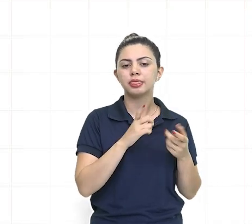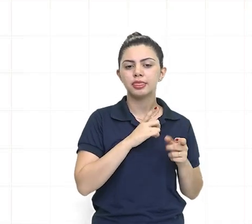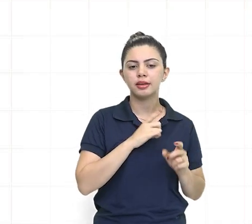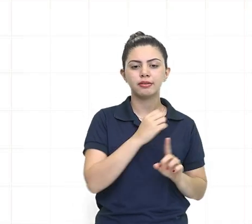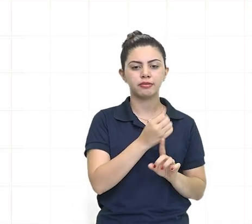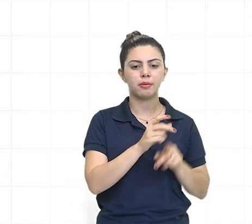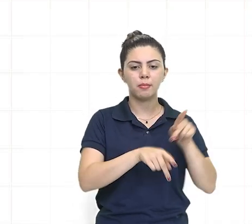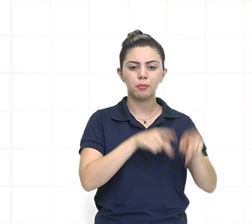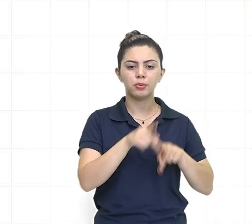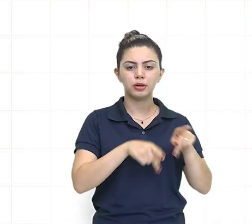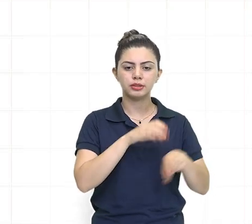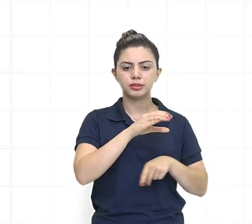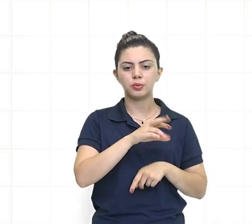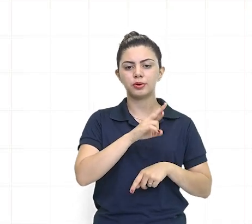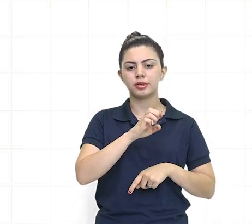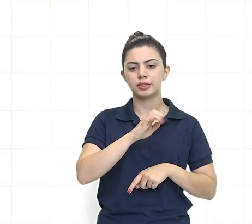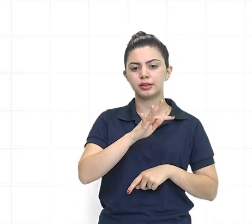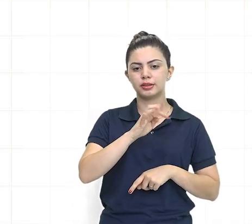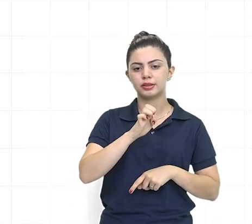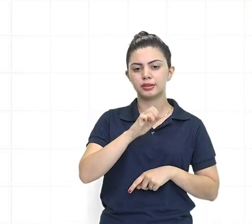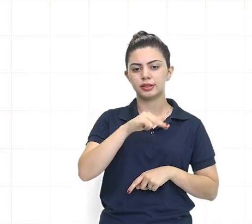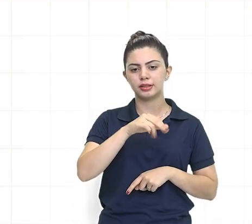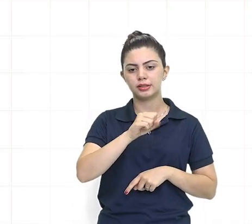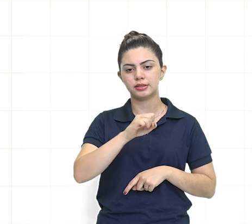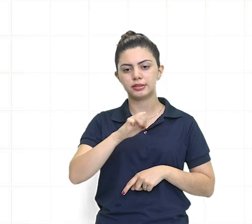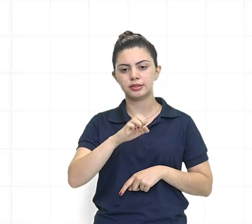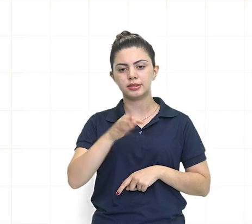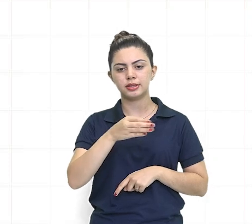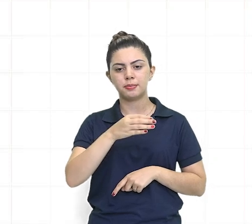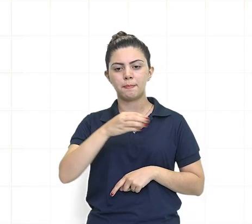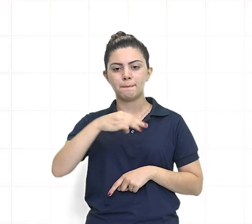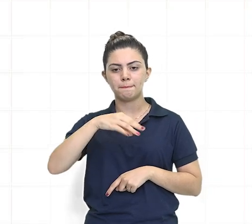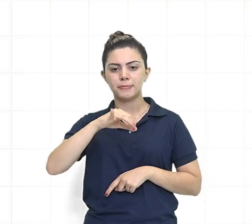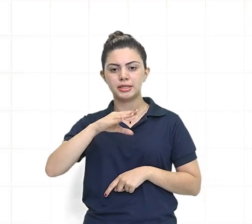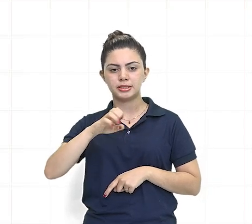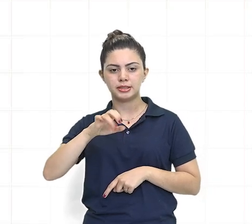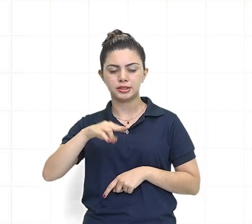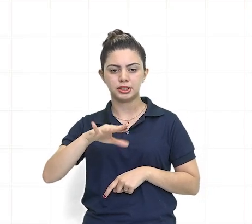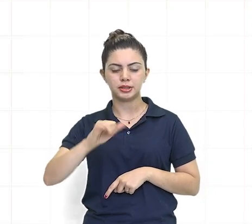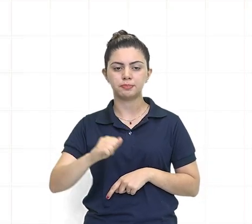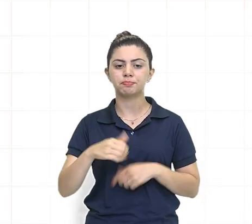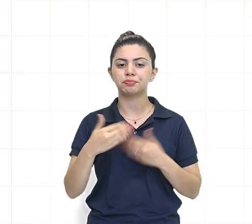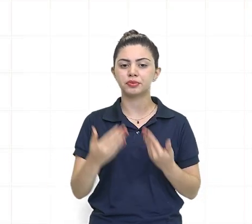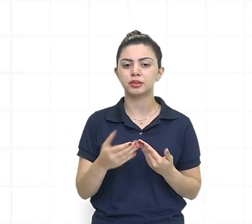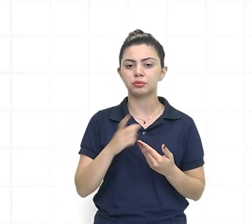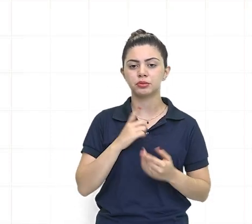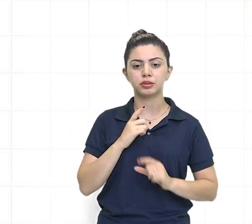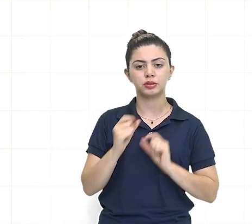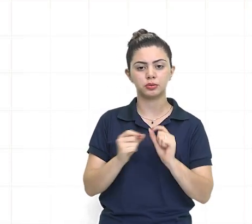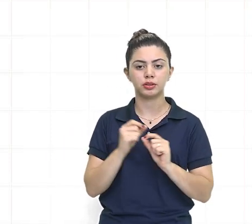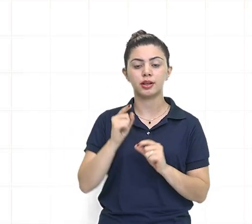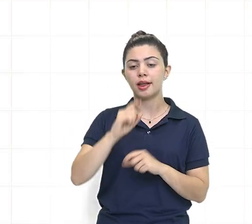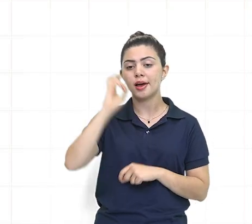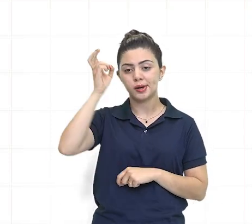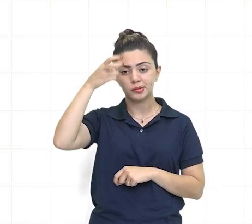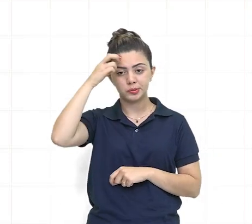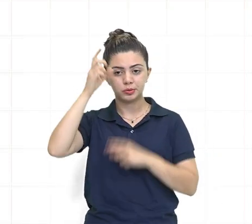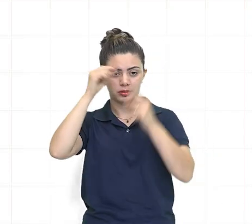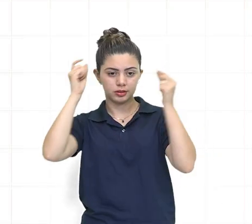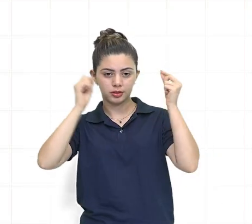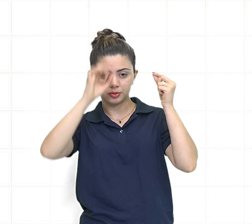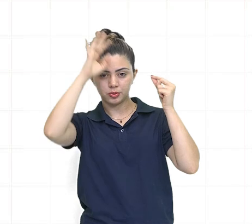de Creta. No entanto, no século 5 a.C., a cultura greco-romana